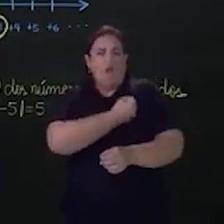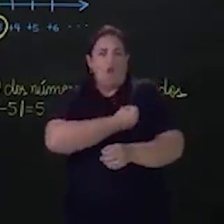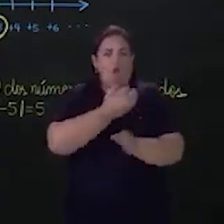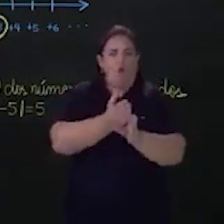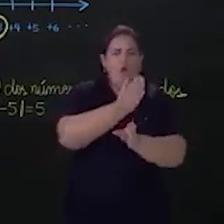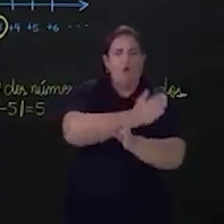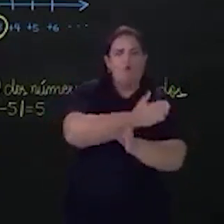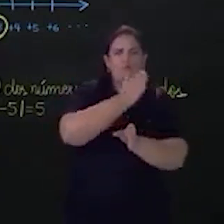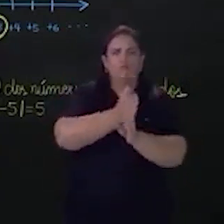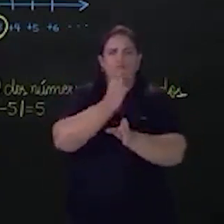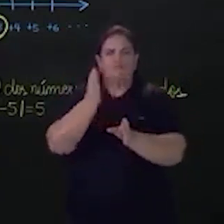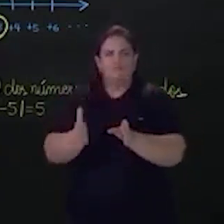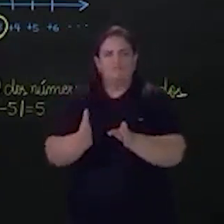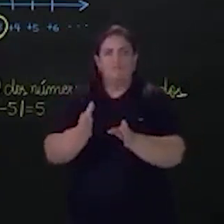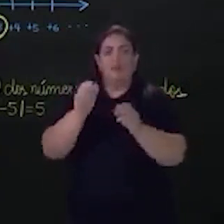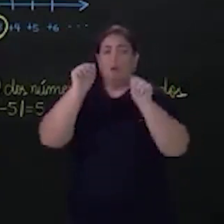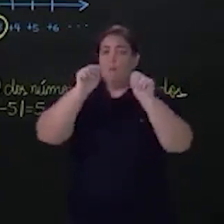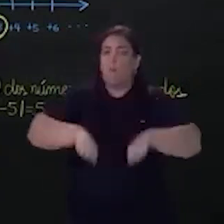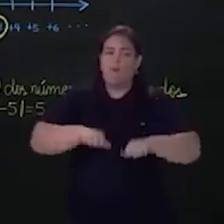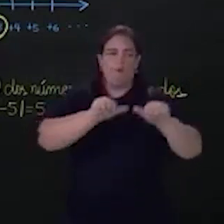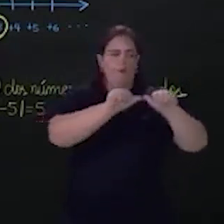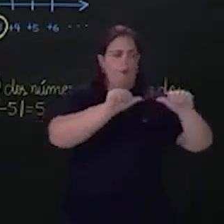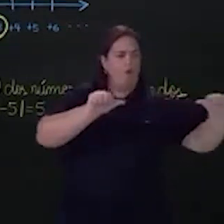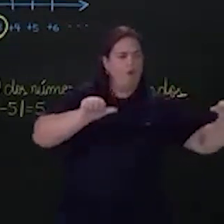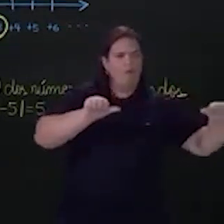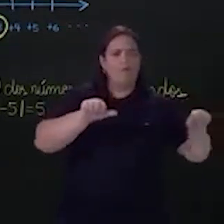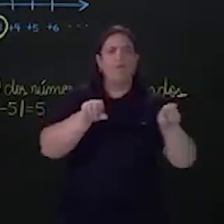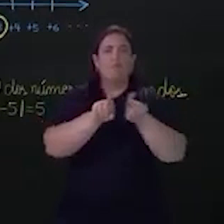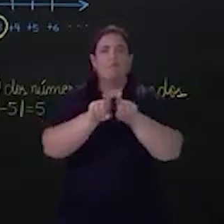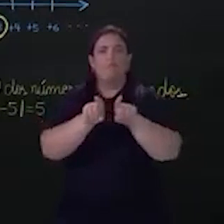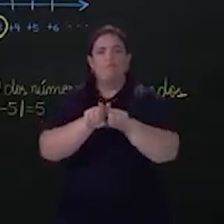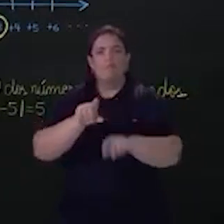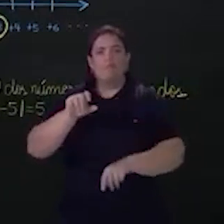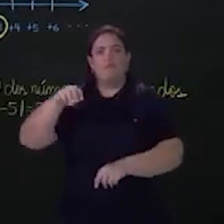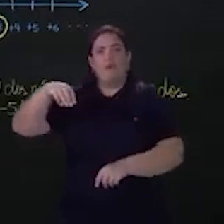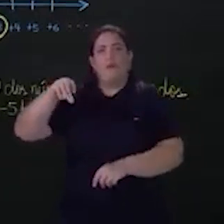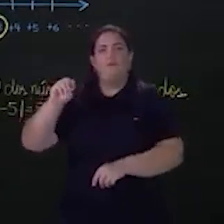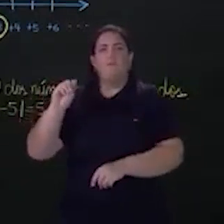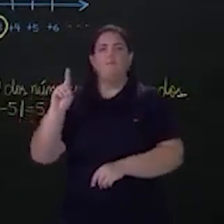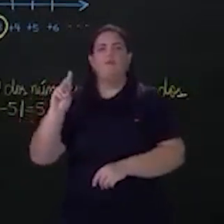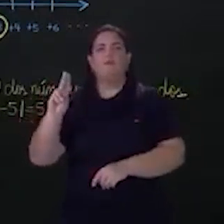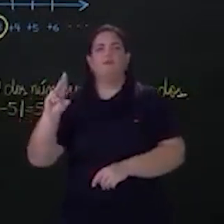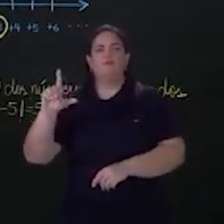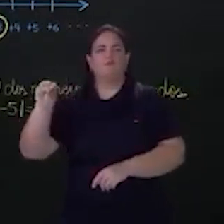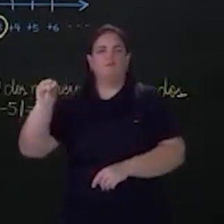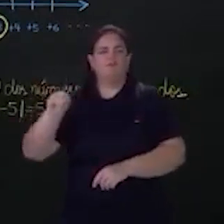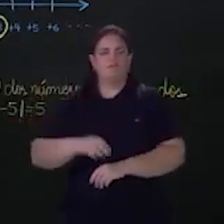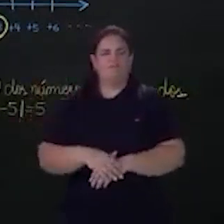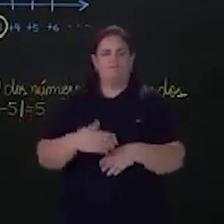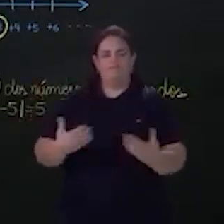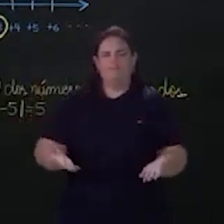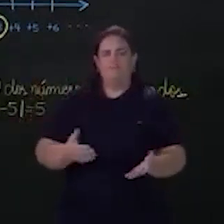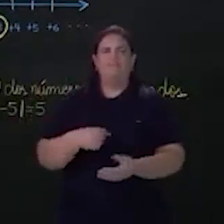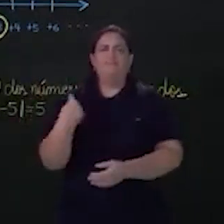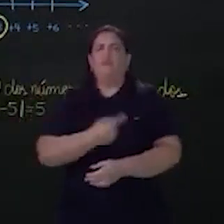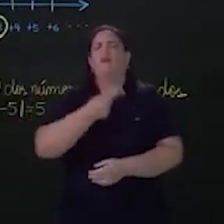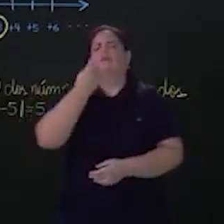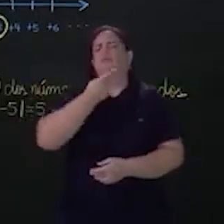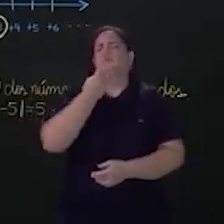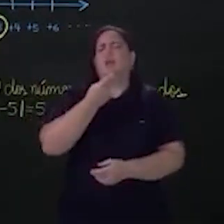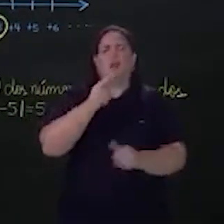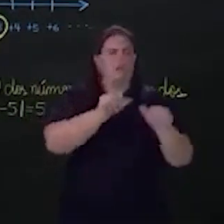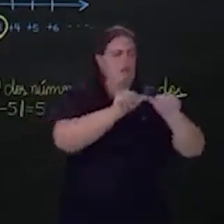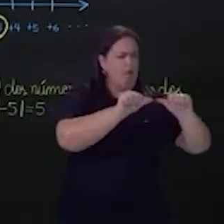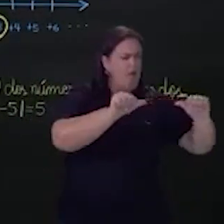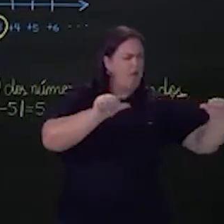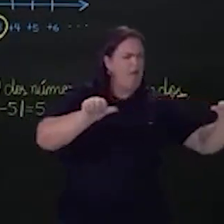inteiros, sendo os números opostos ou simétricos e também o seu módulo. Gente, quando a gente fala em